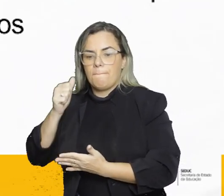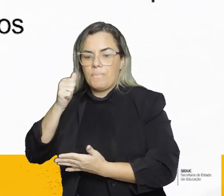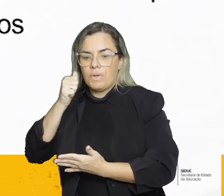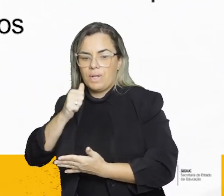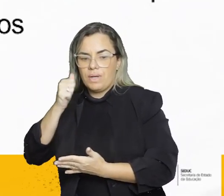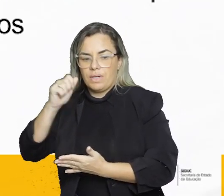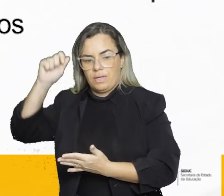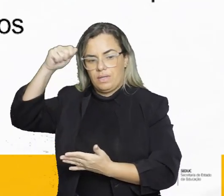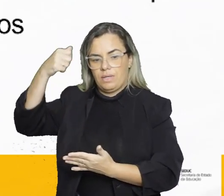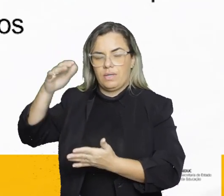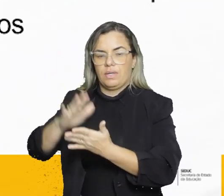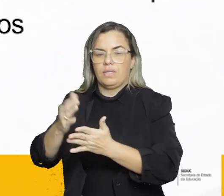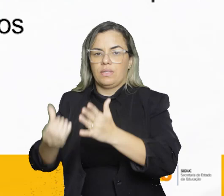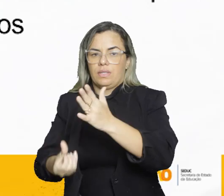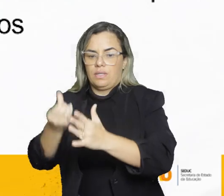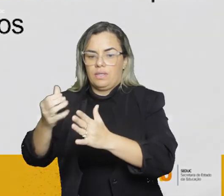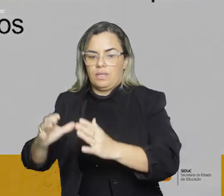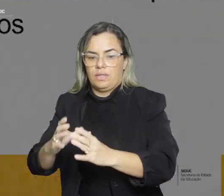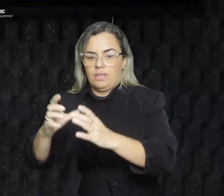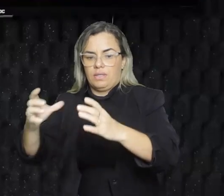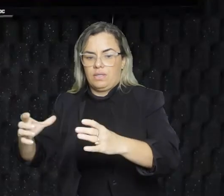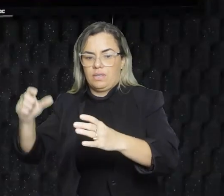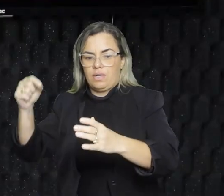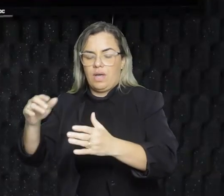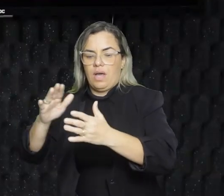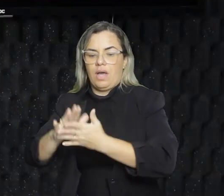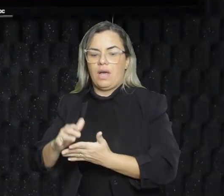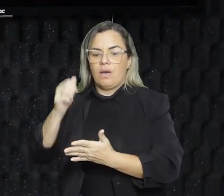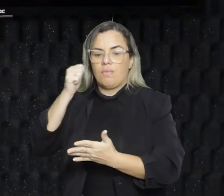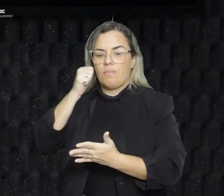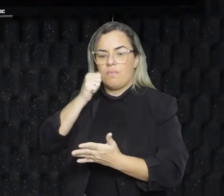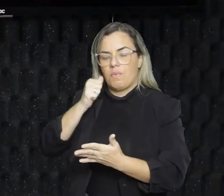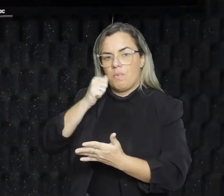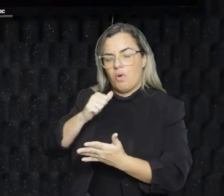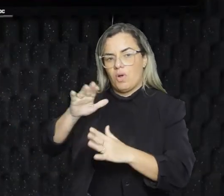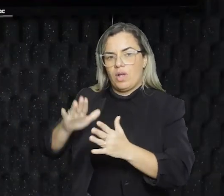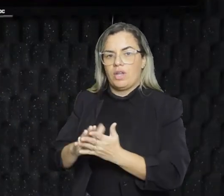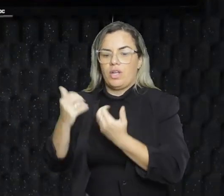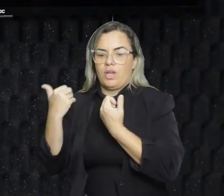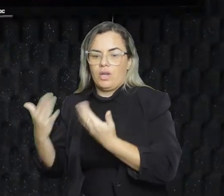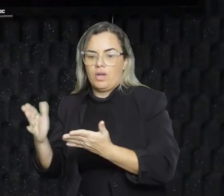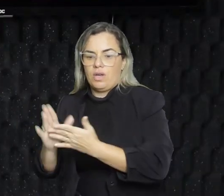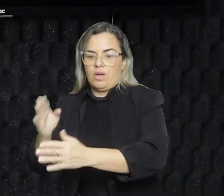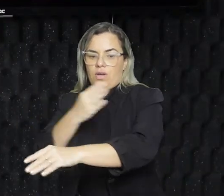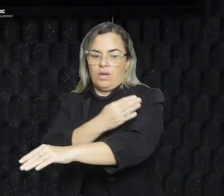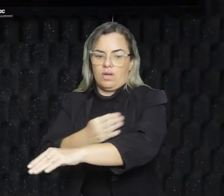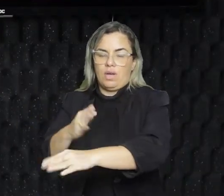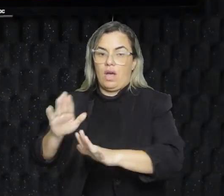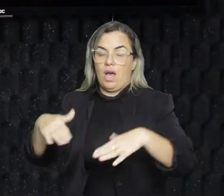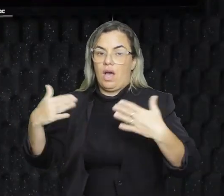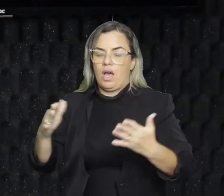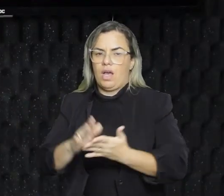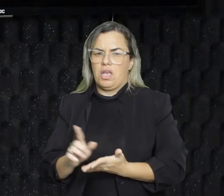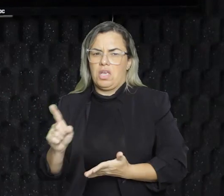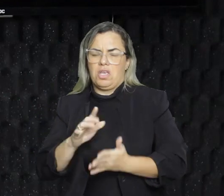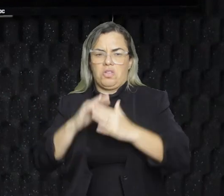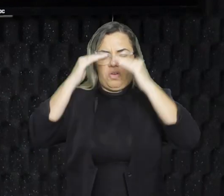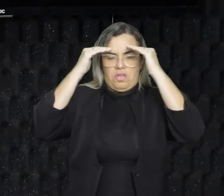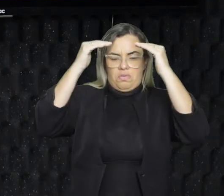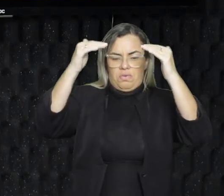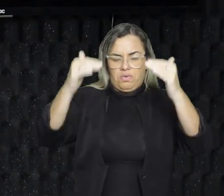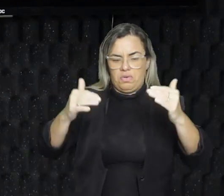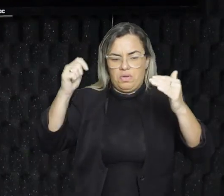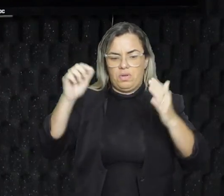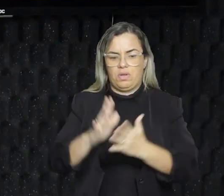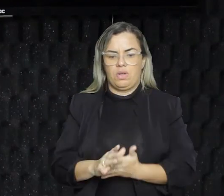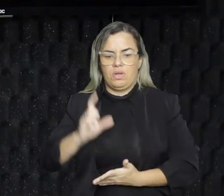sexta bica, as mulheres e moças brancas. A quem infringisse, não cumprisse